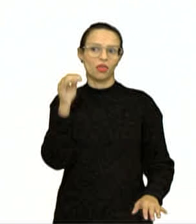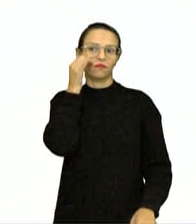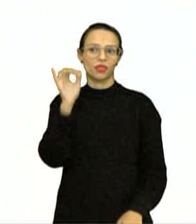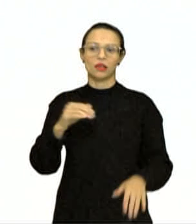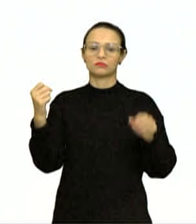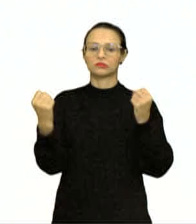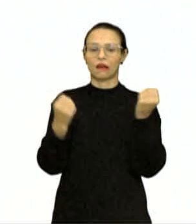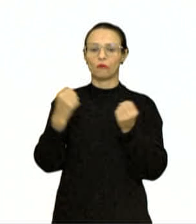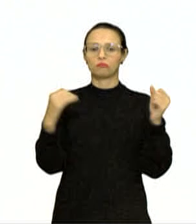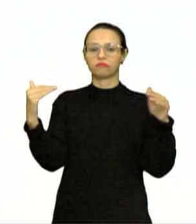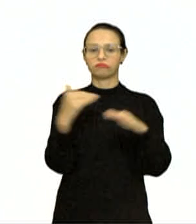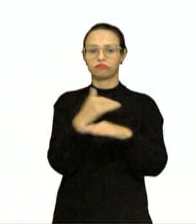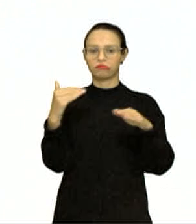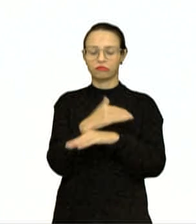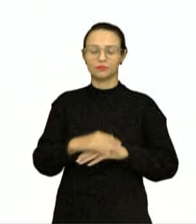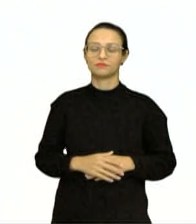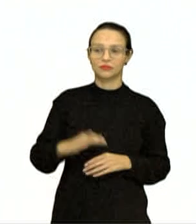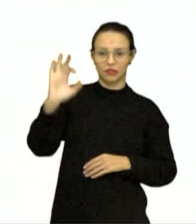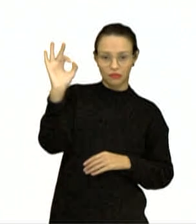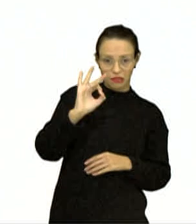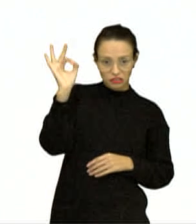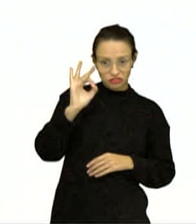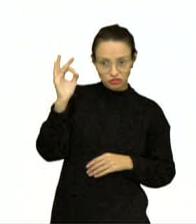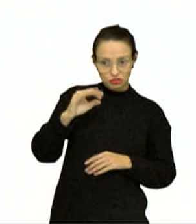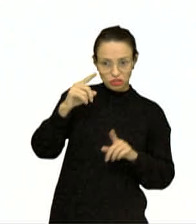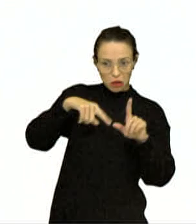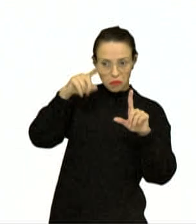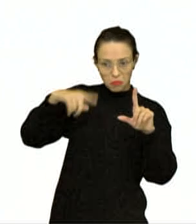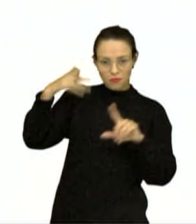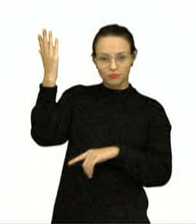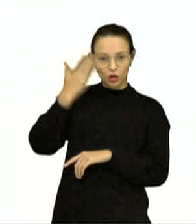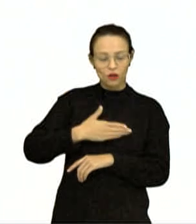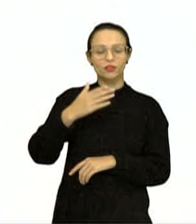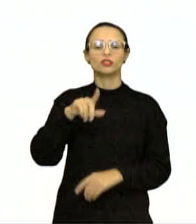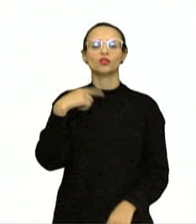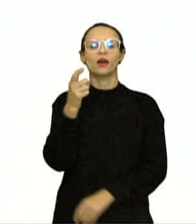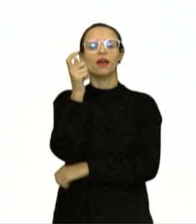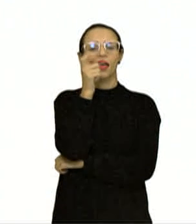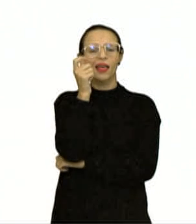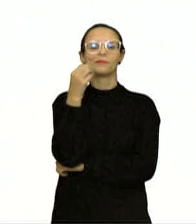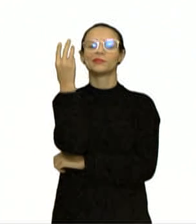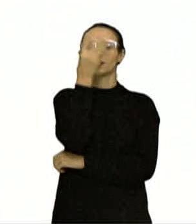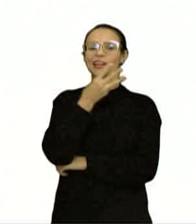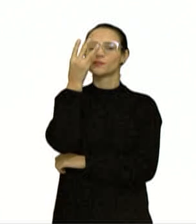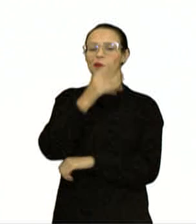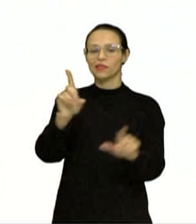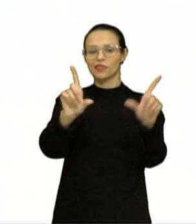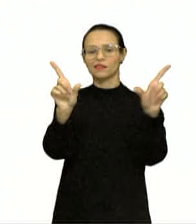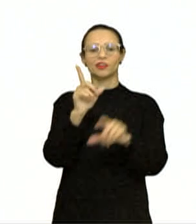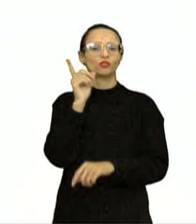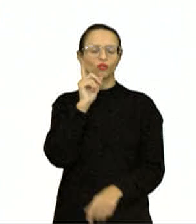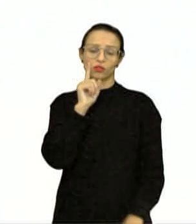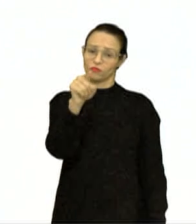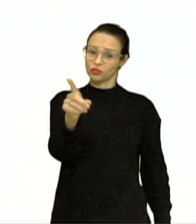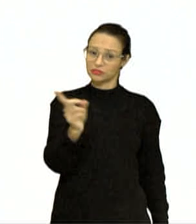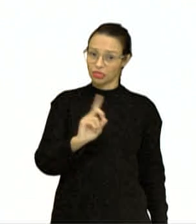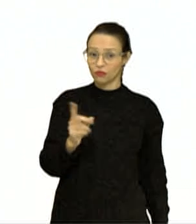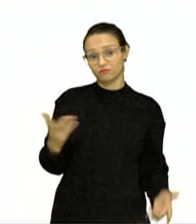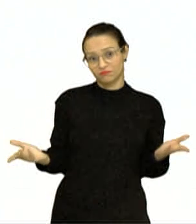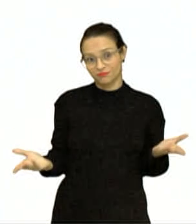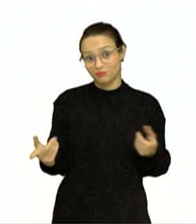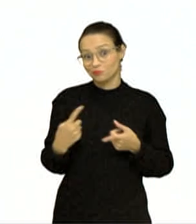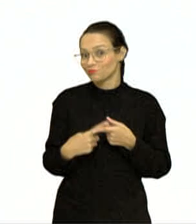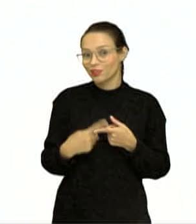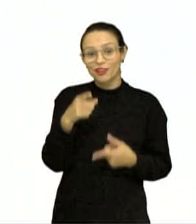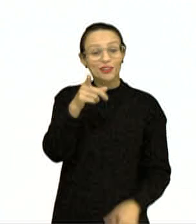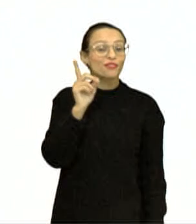trânsito. As estatísticas comprovam que assistimos 3 horas de TV por dia, menos você. Porque todos